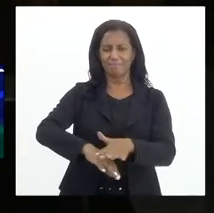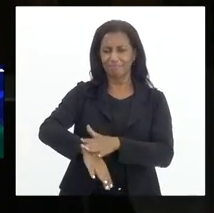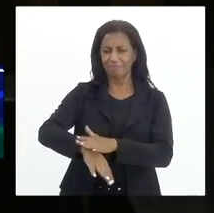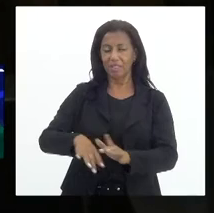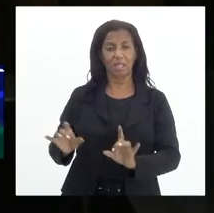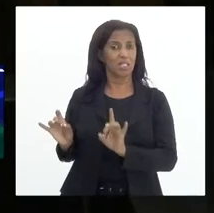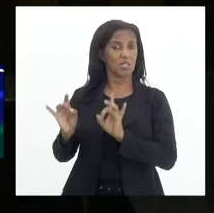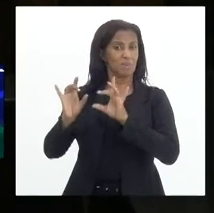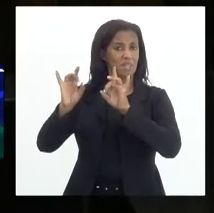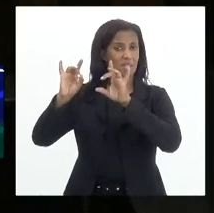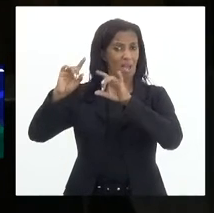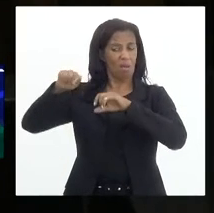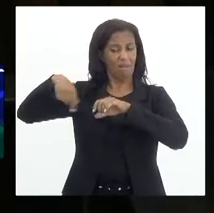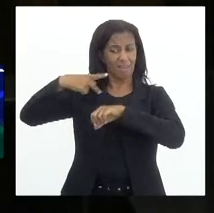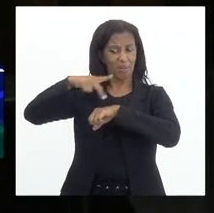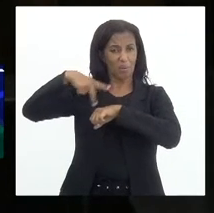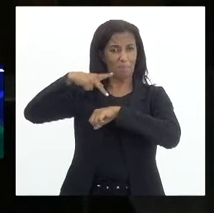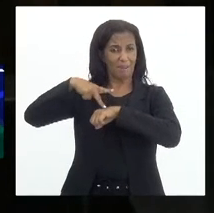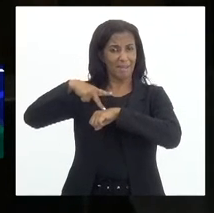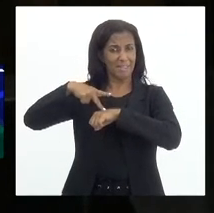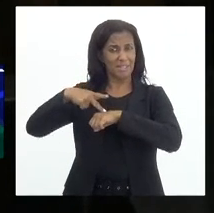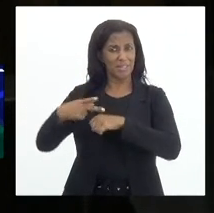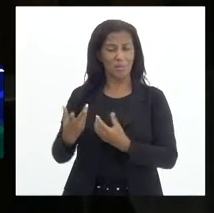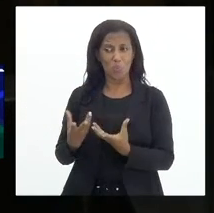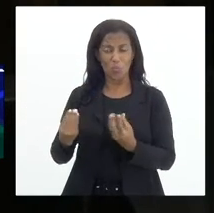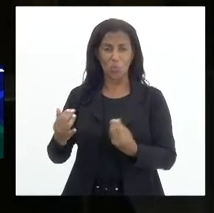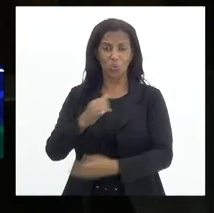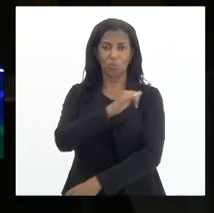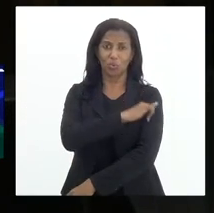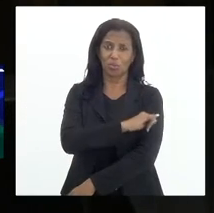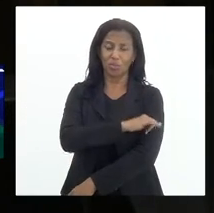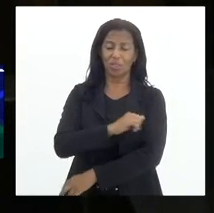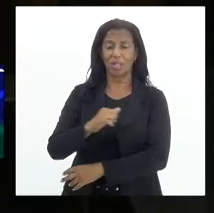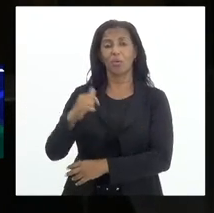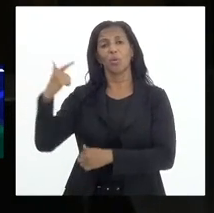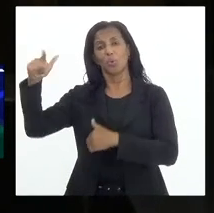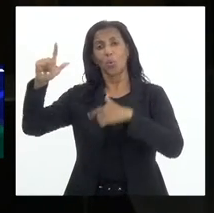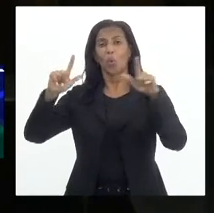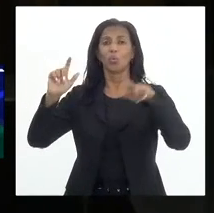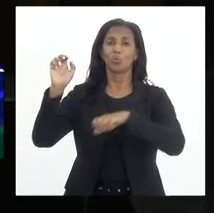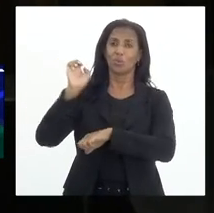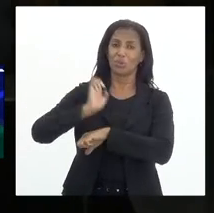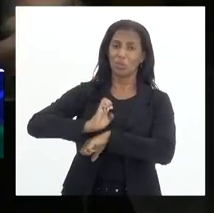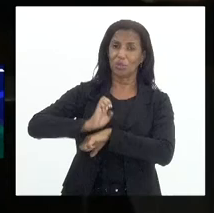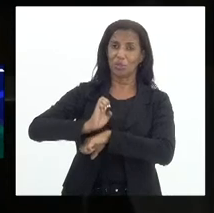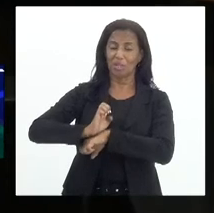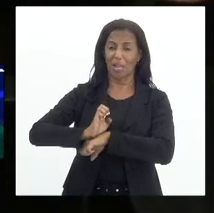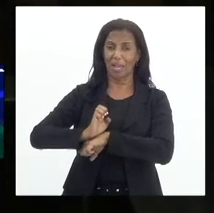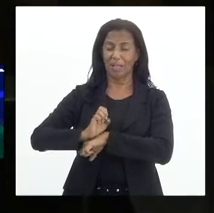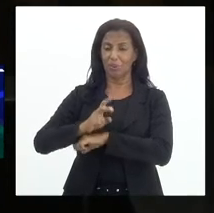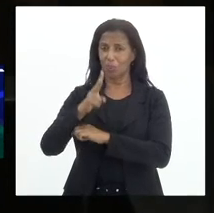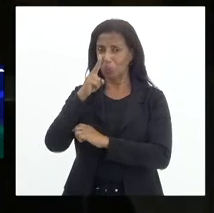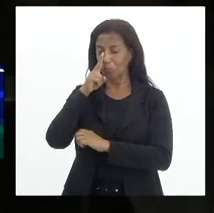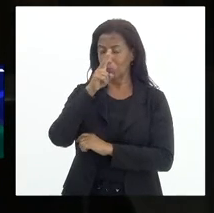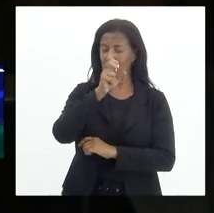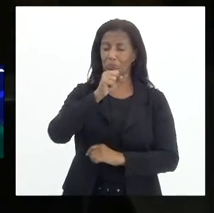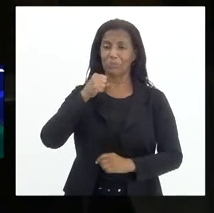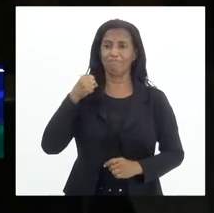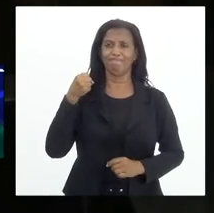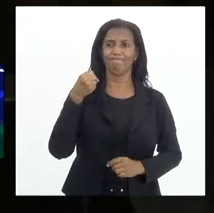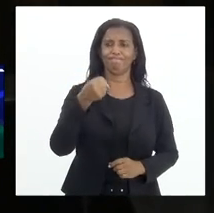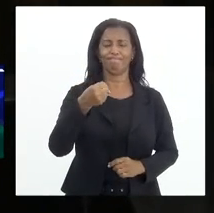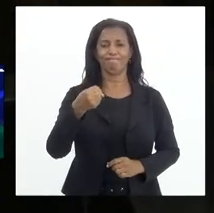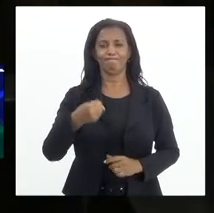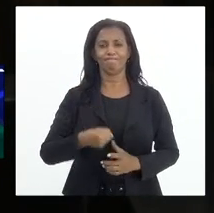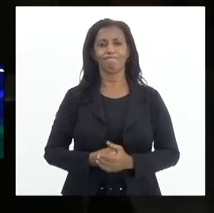especial no estado do Rio de Janeiro e outros estados com grande potencial